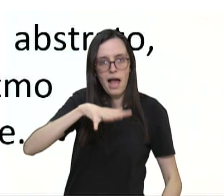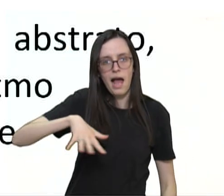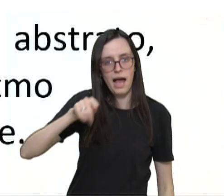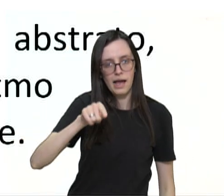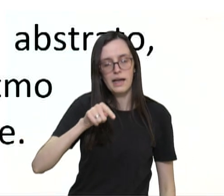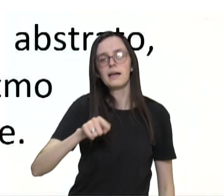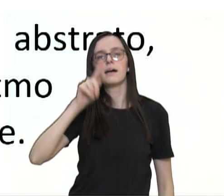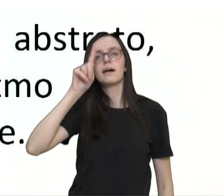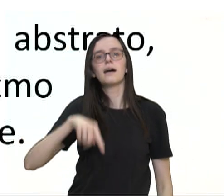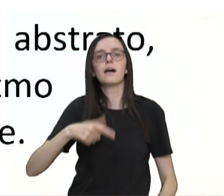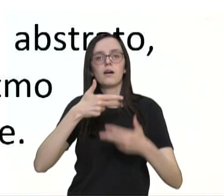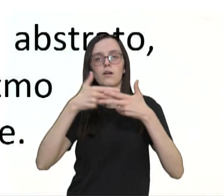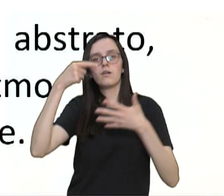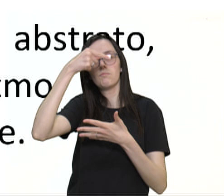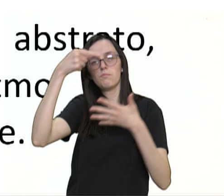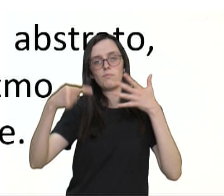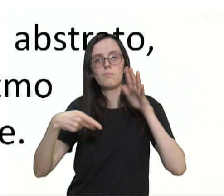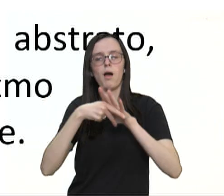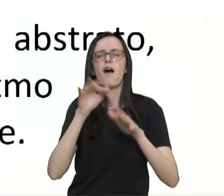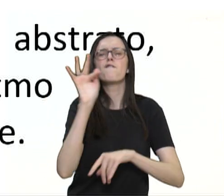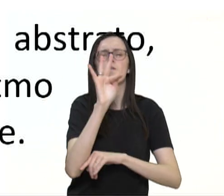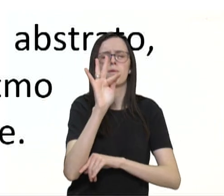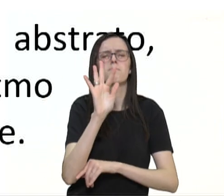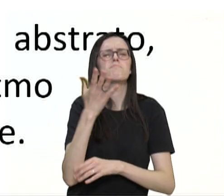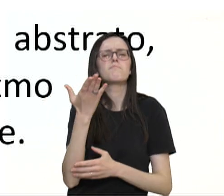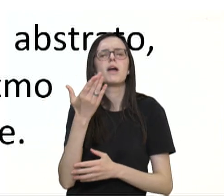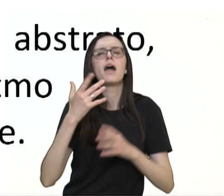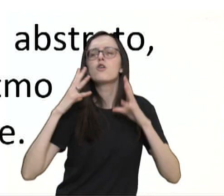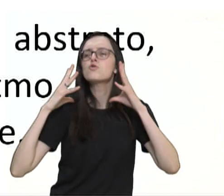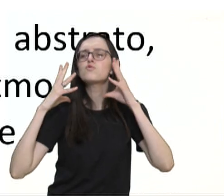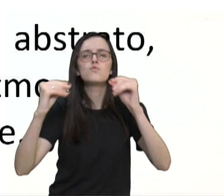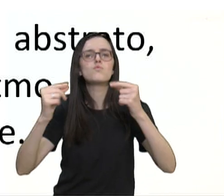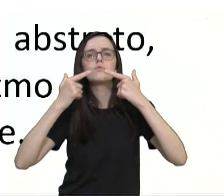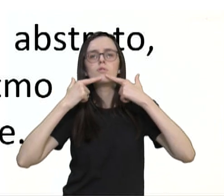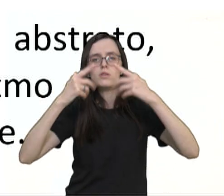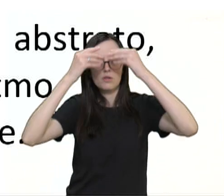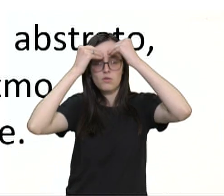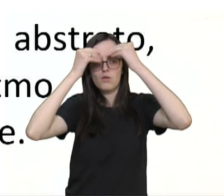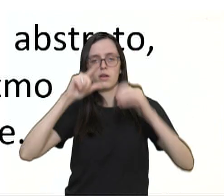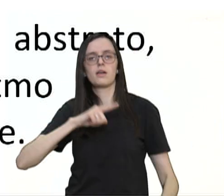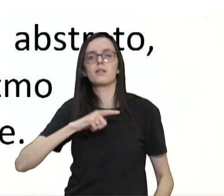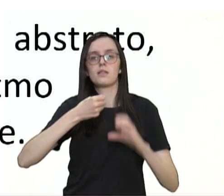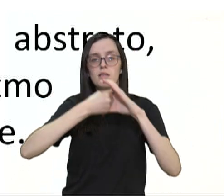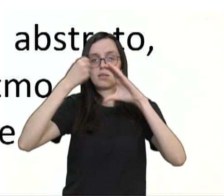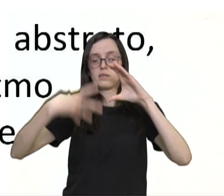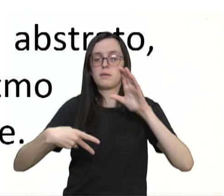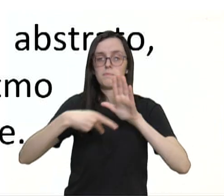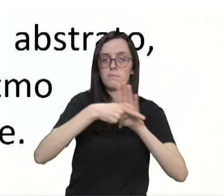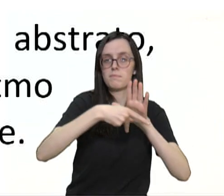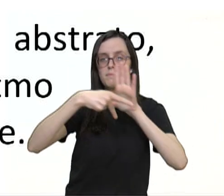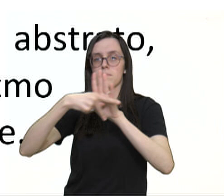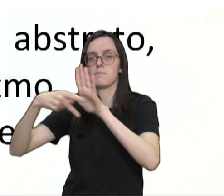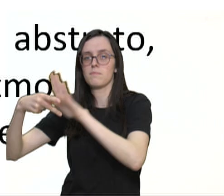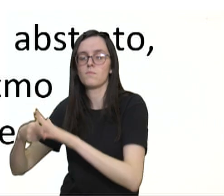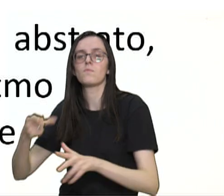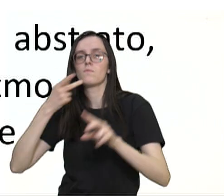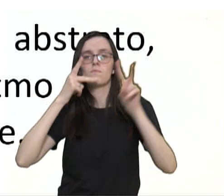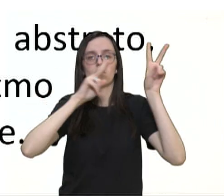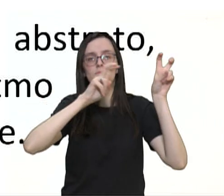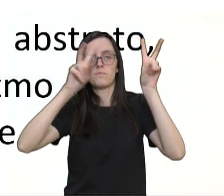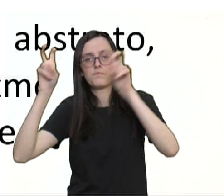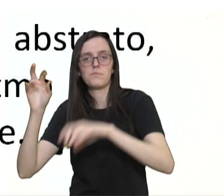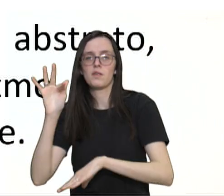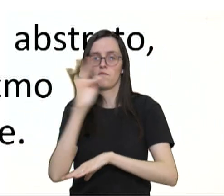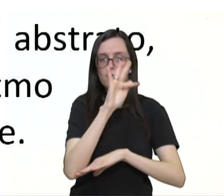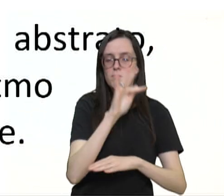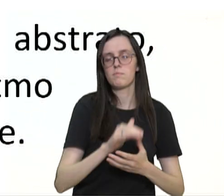Que são os elementos formais. Você vai ver que toda a linguagem ela tem uma caracterização específica. Elas vão falar de elementos